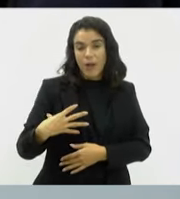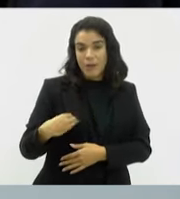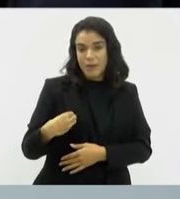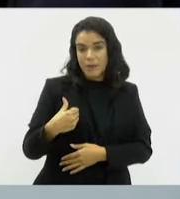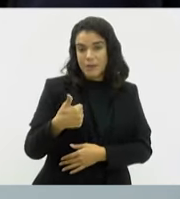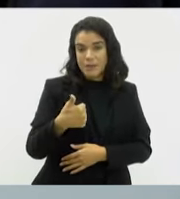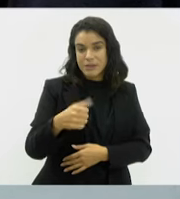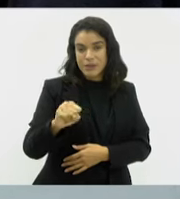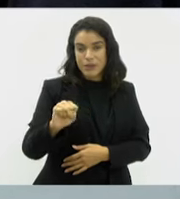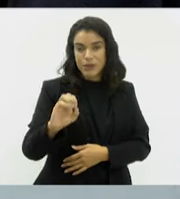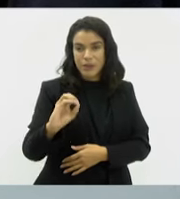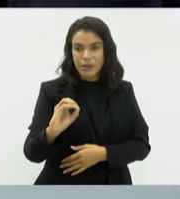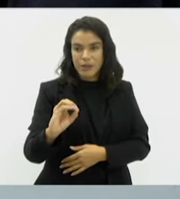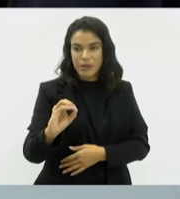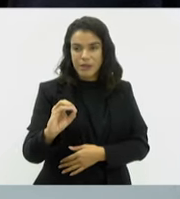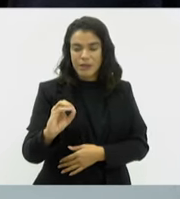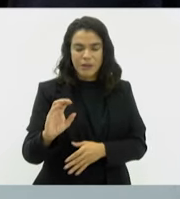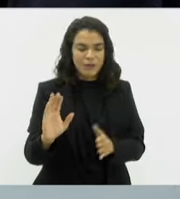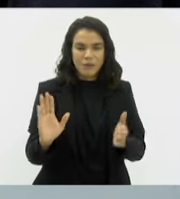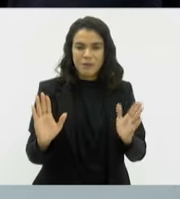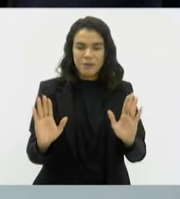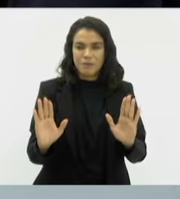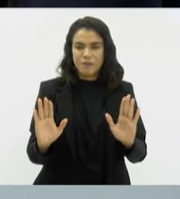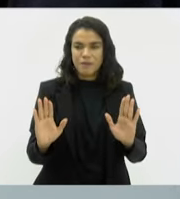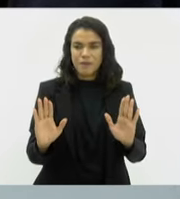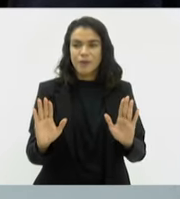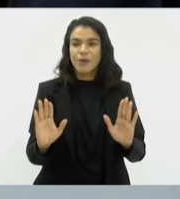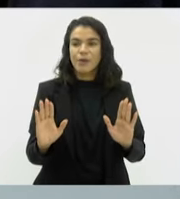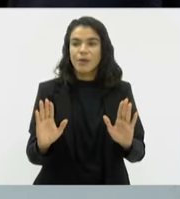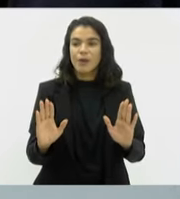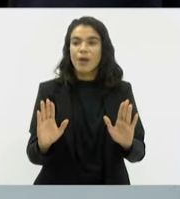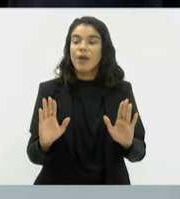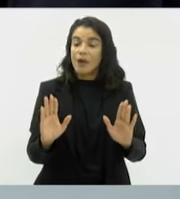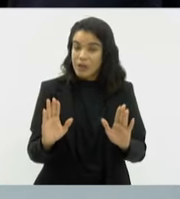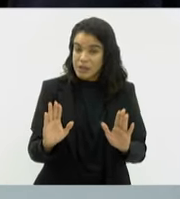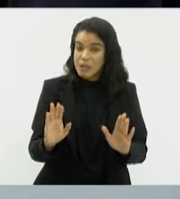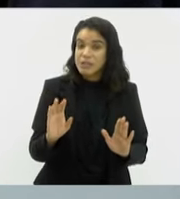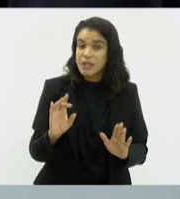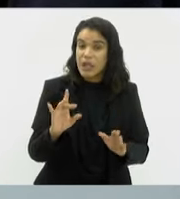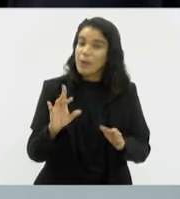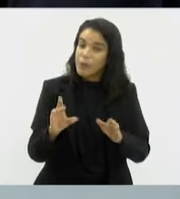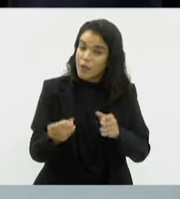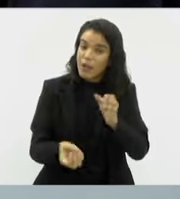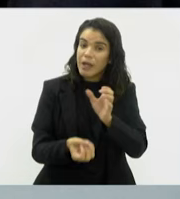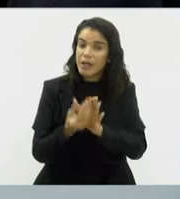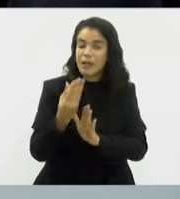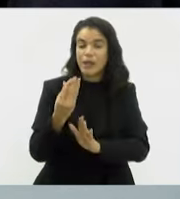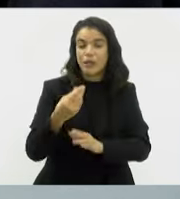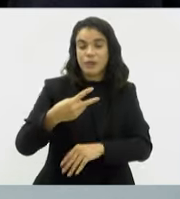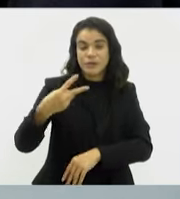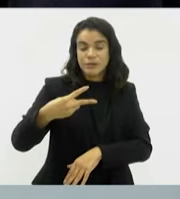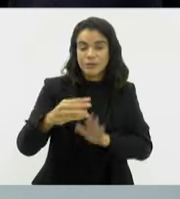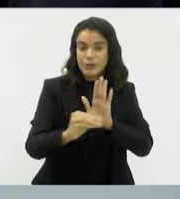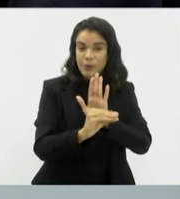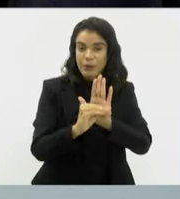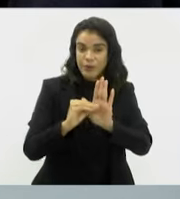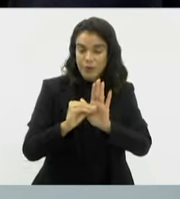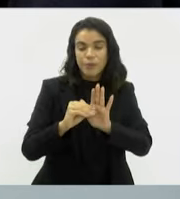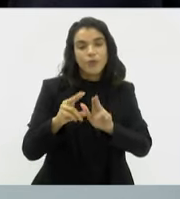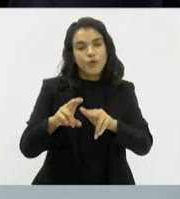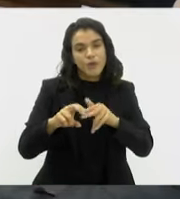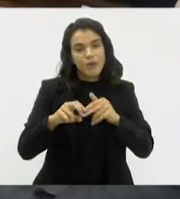na adoção. Mas por isso a subemenda. Ele está fazendo subemenda. Tá, o que eu disse, ele